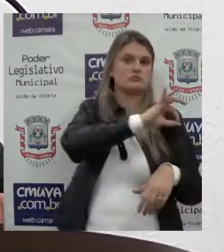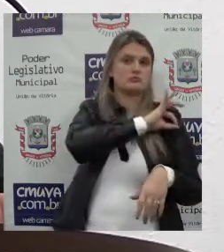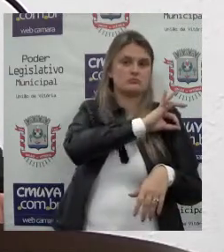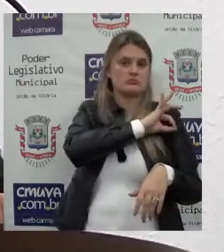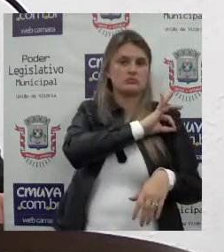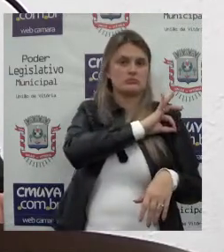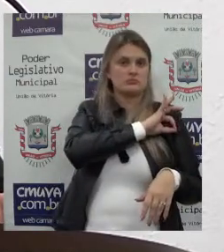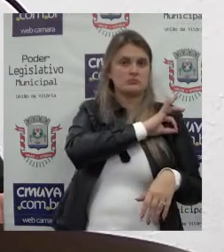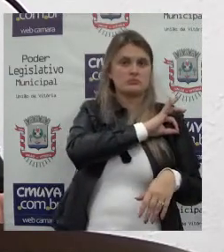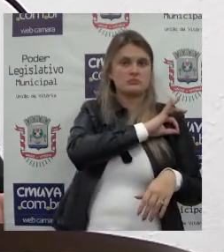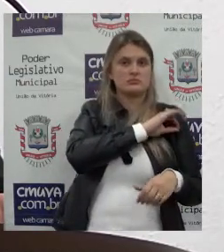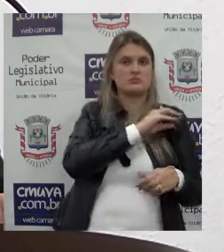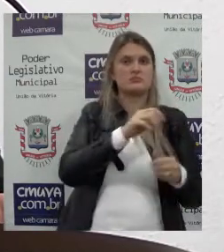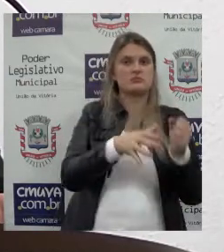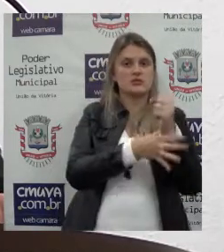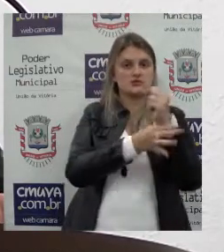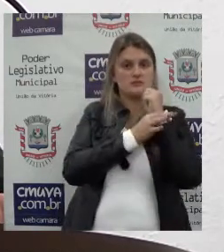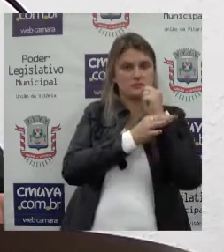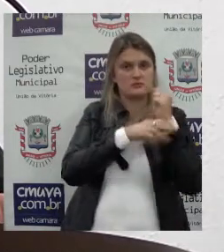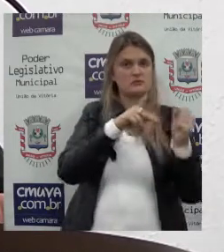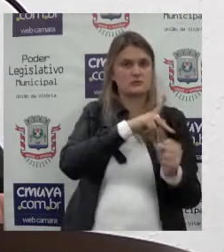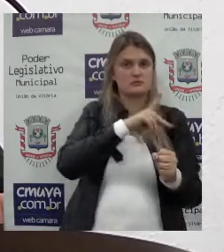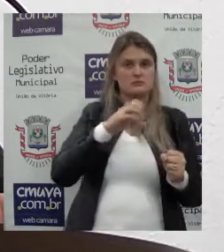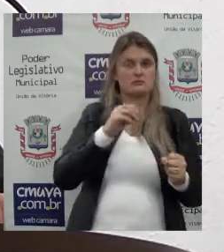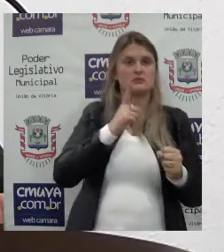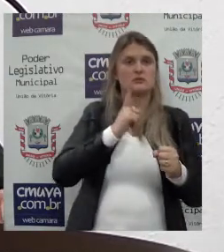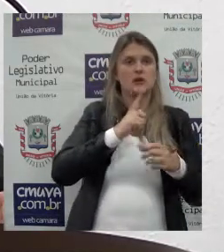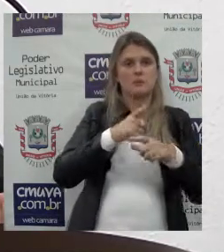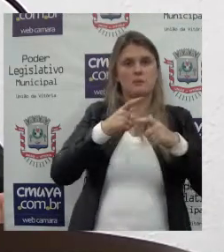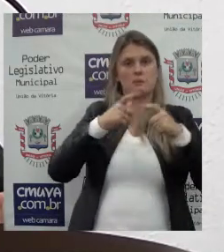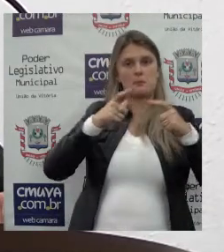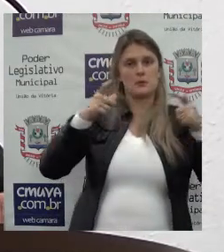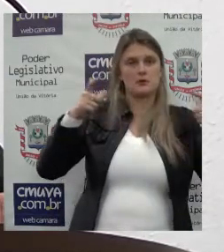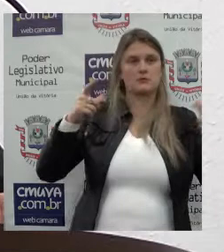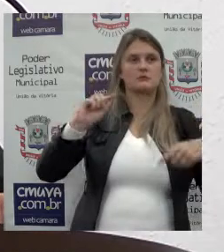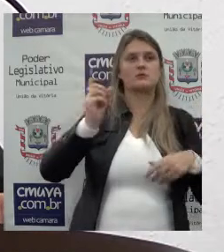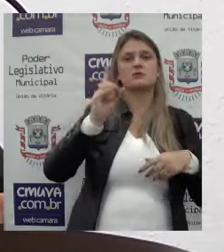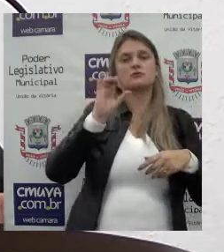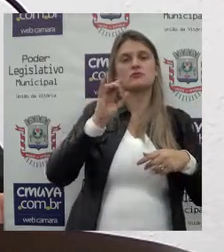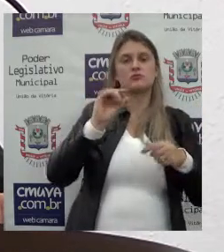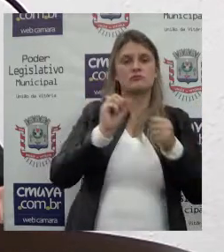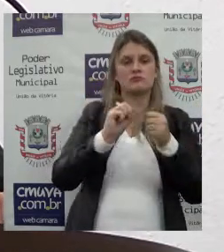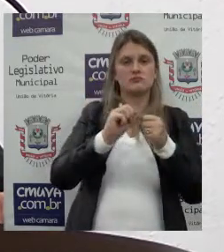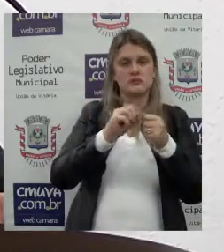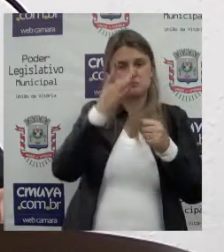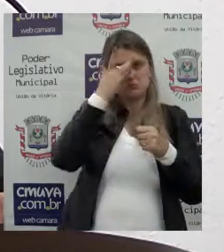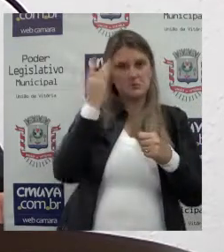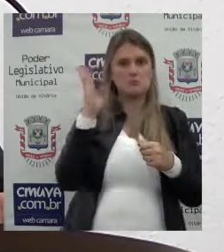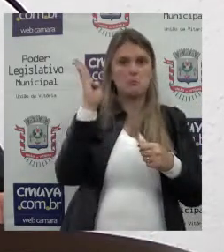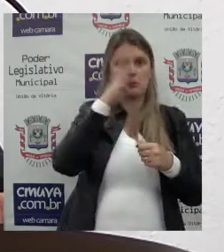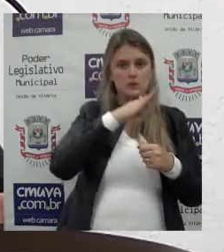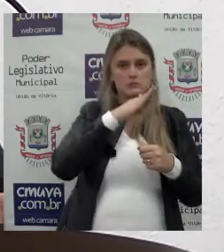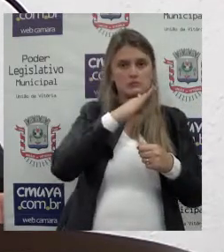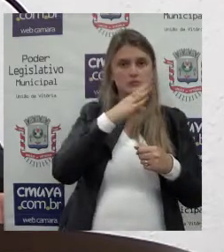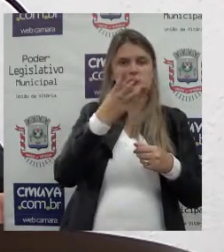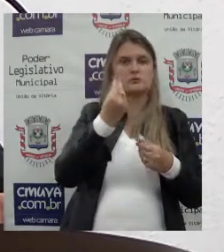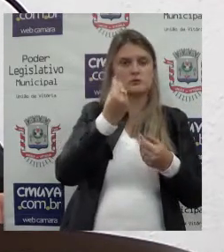anos na instituição policial militar. E a insegurança pública, ela tem aumentando, não em função da criação do